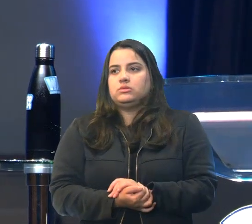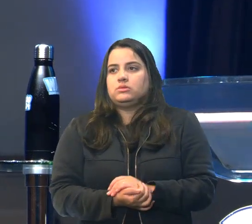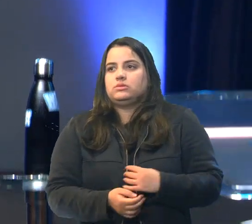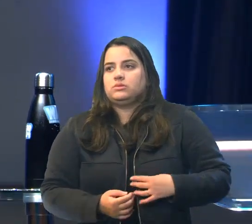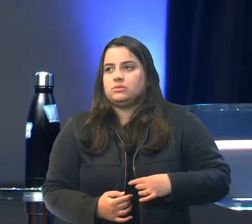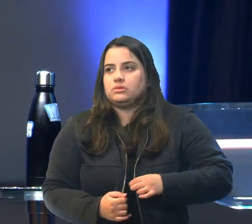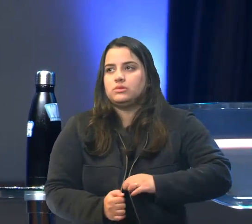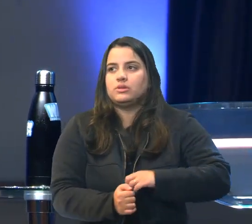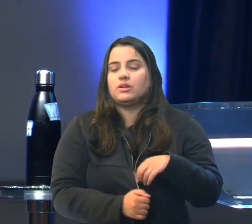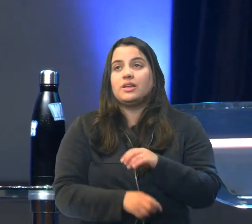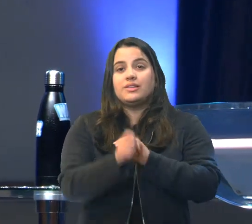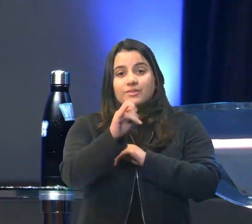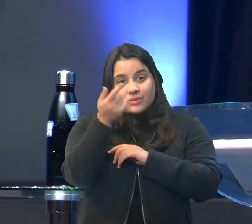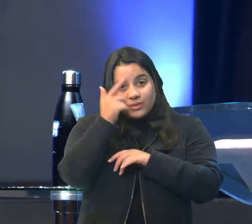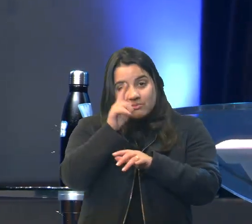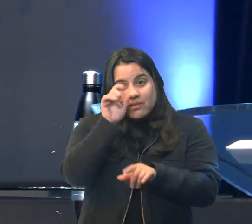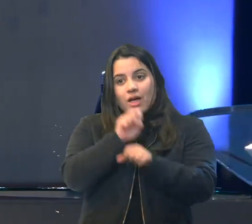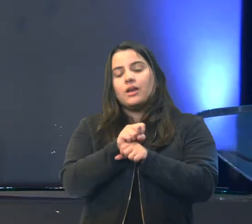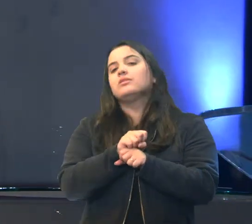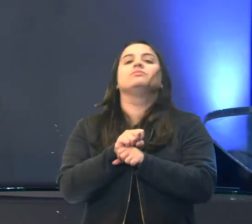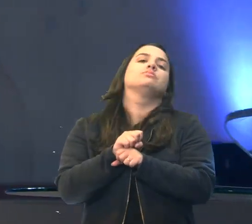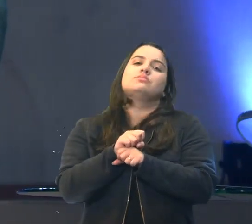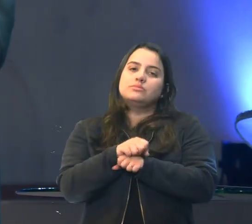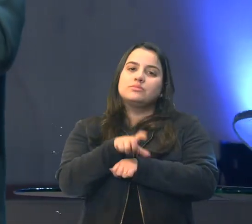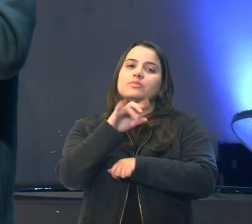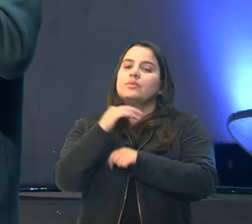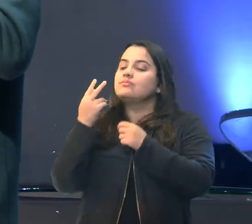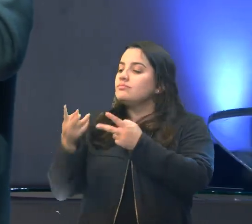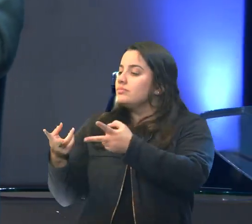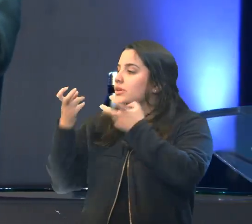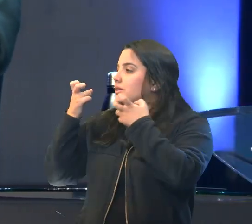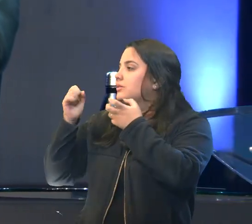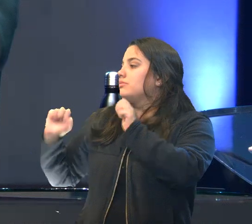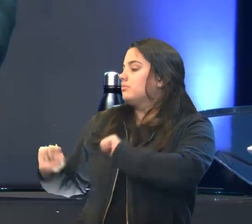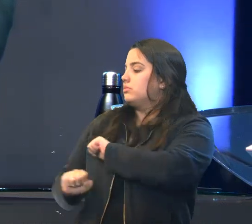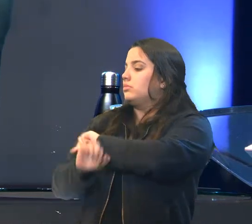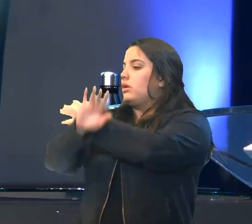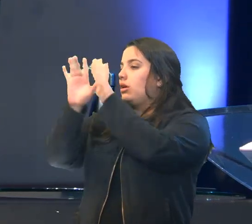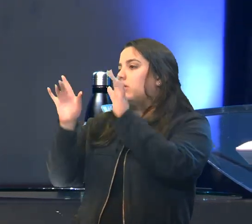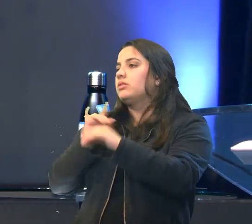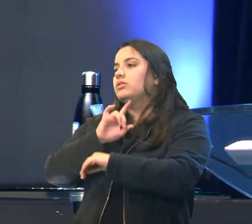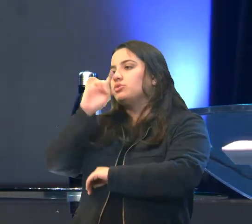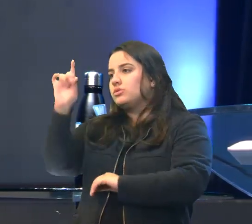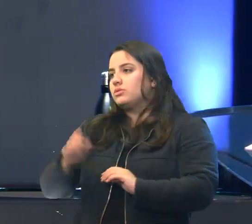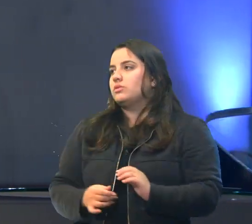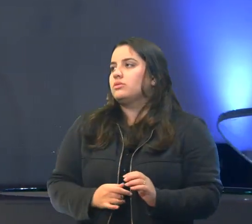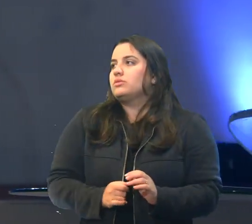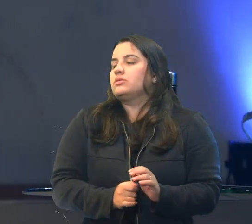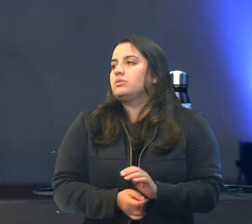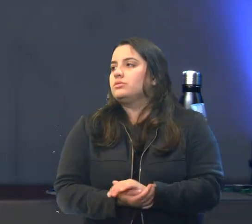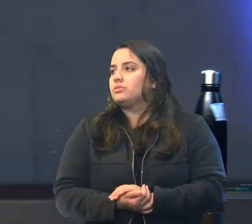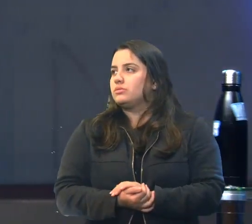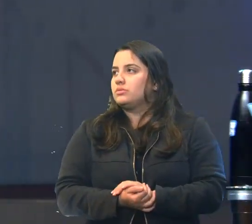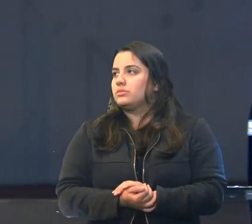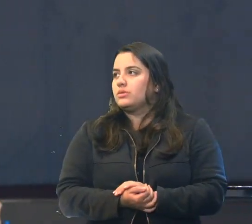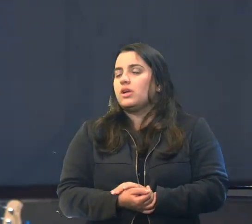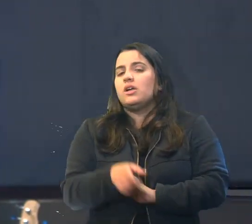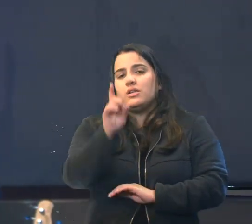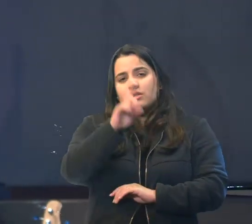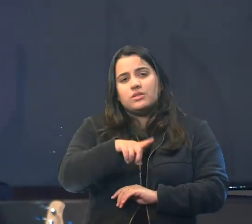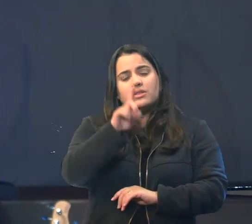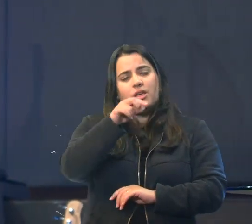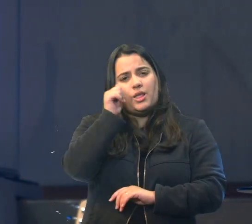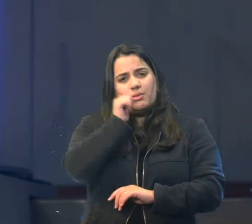Se você parar, você vai ver a glória de Deus. Sim, é uma menina de Deus, ela faz